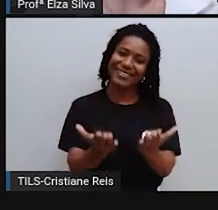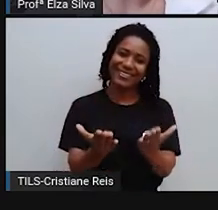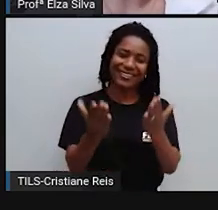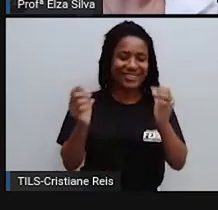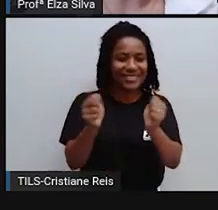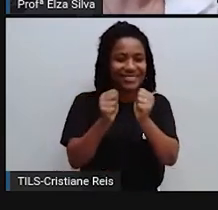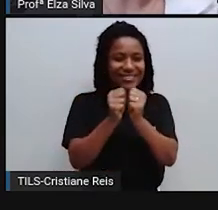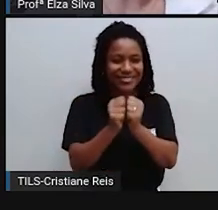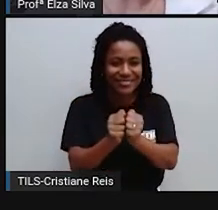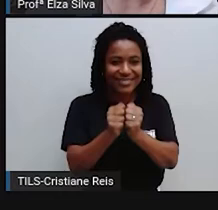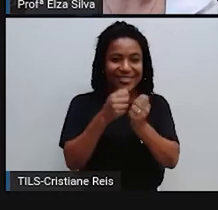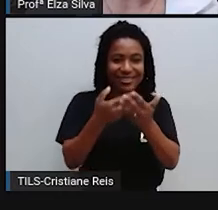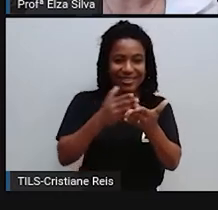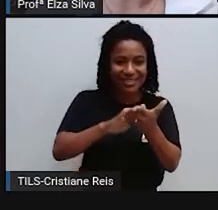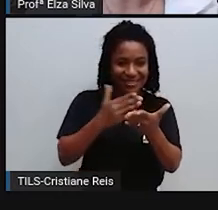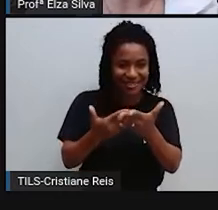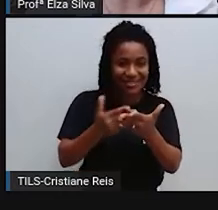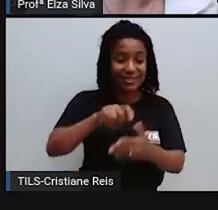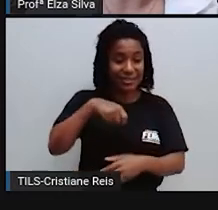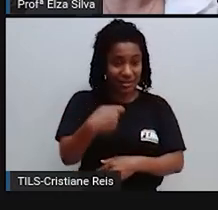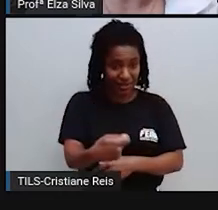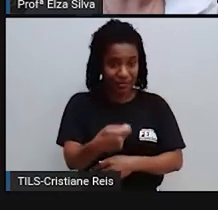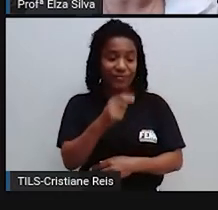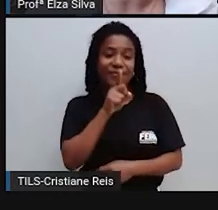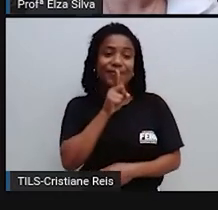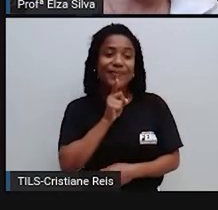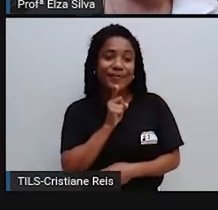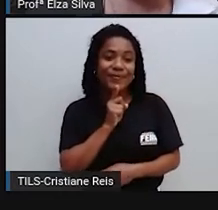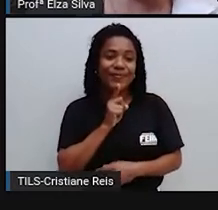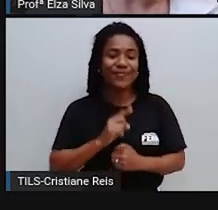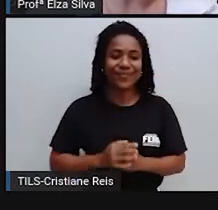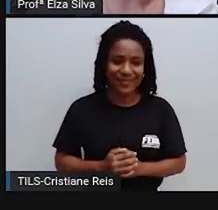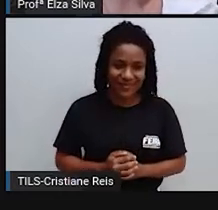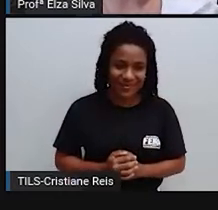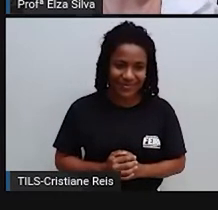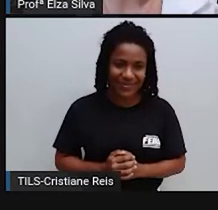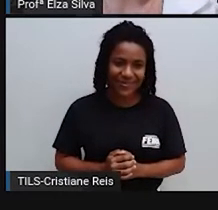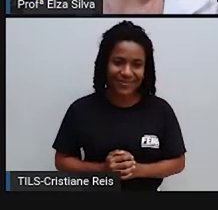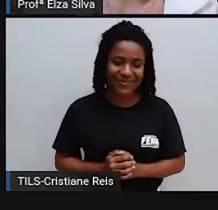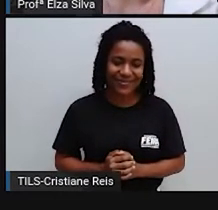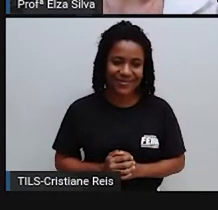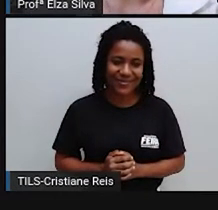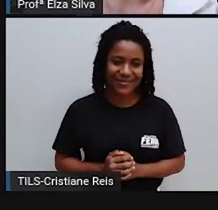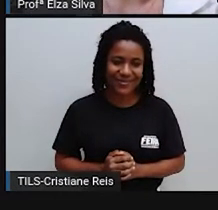a nossa intérprete, Cristiane Reis. Ok? So,